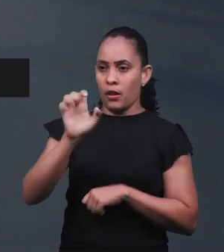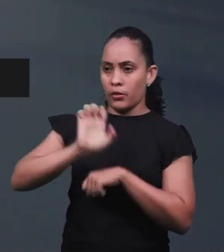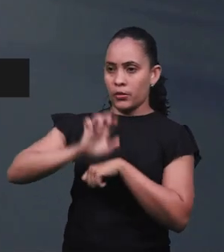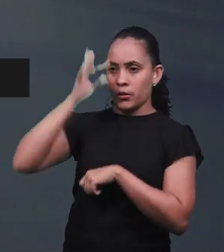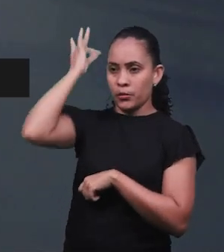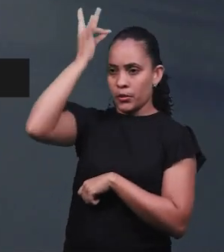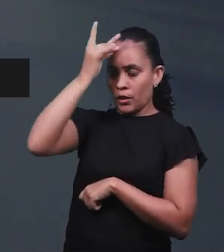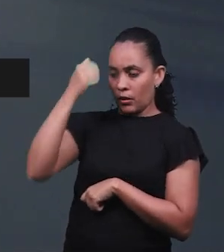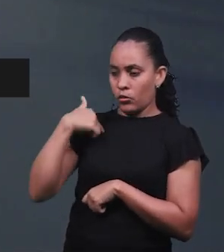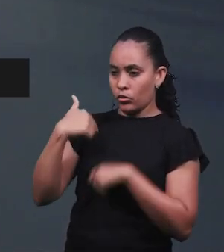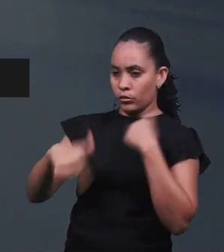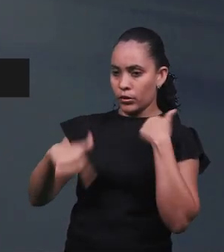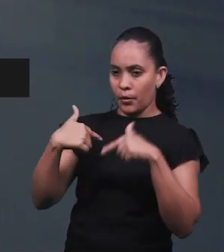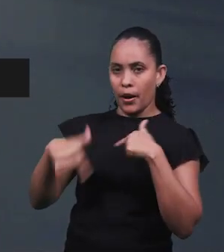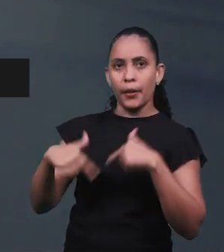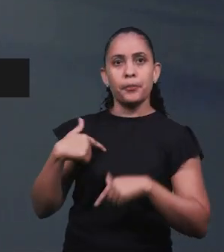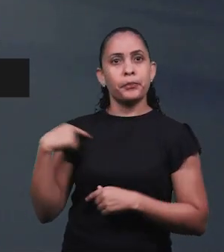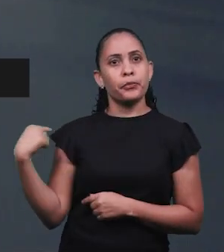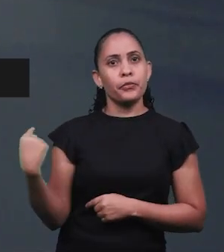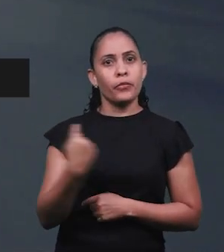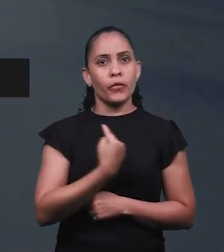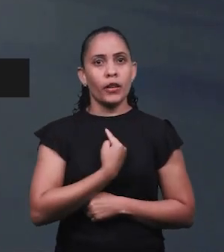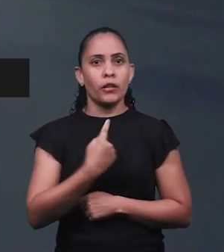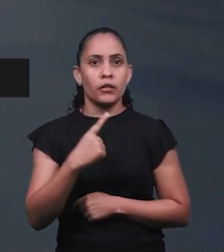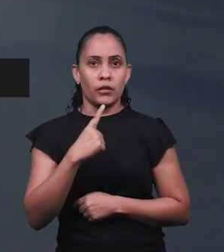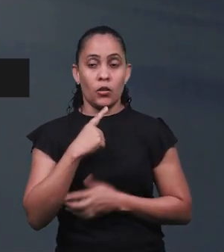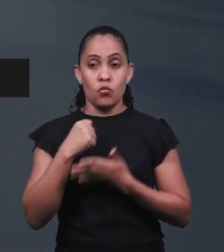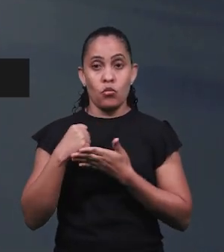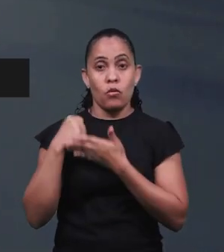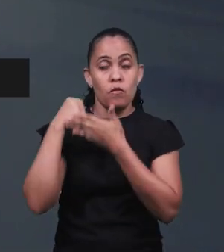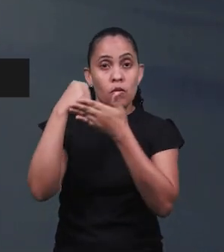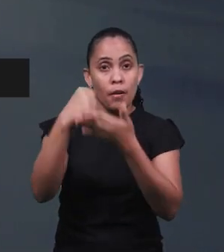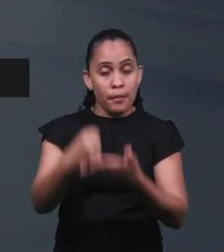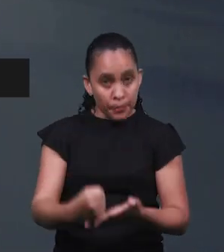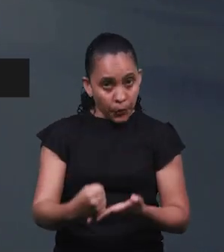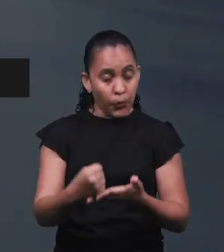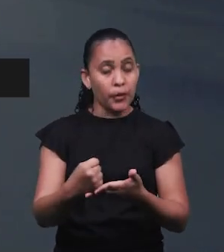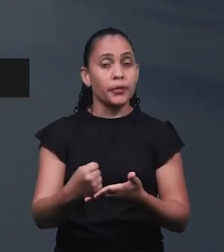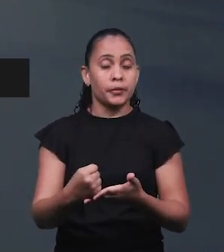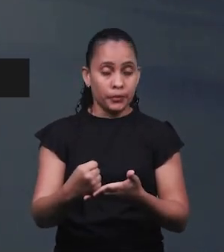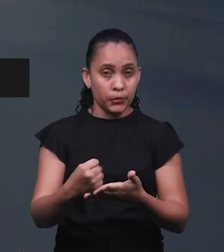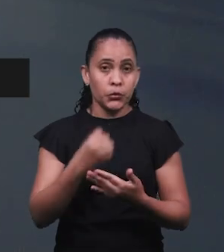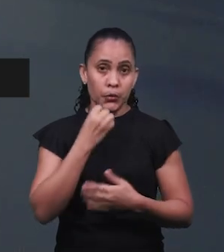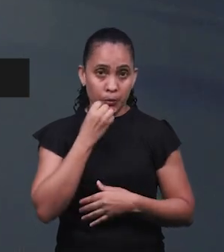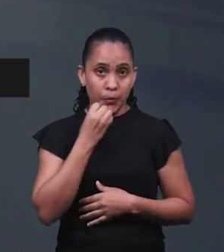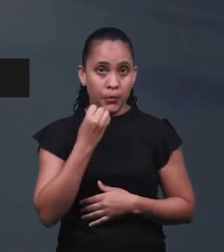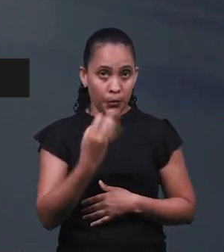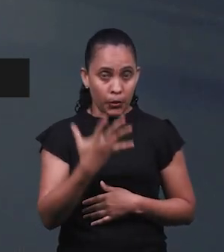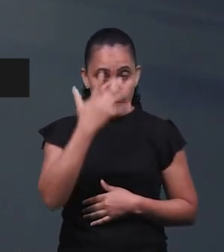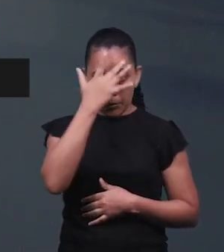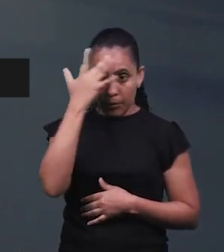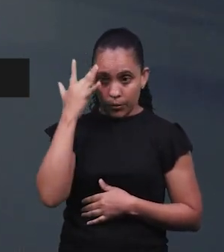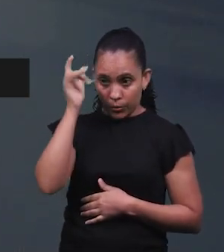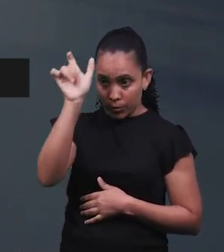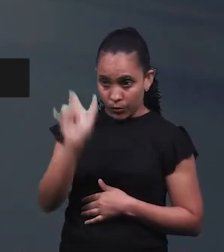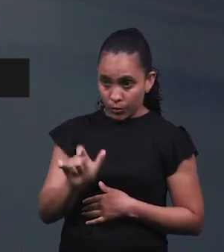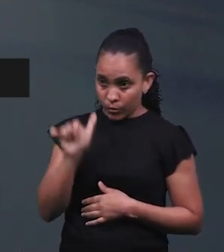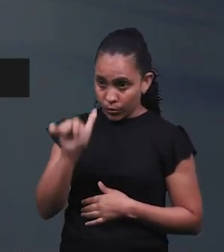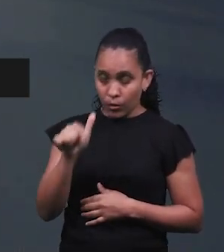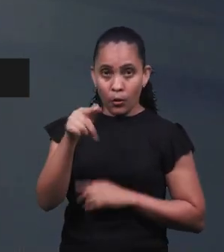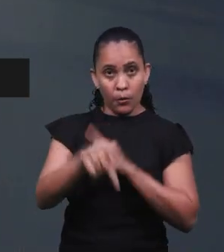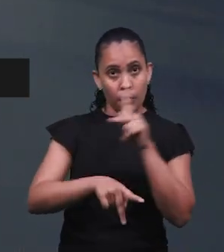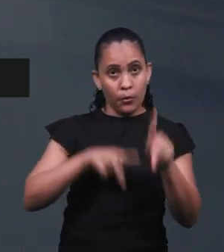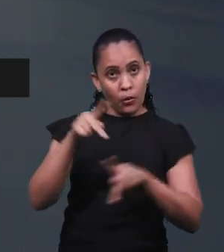que é onde eu trabalho, que nós temos um apoio muito bom para o paciente, para a